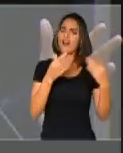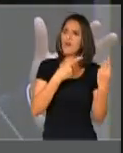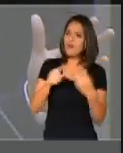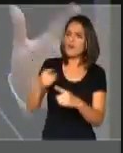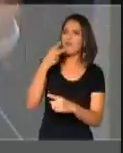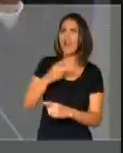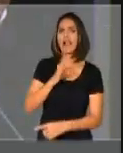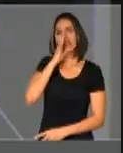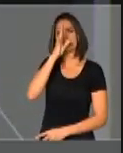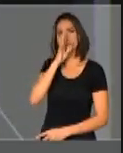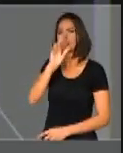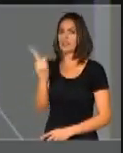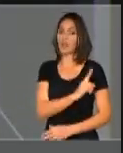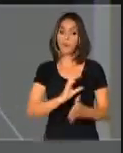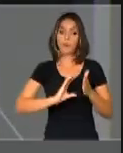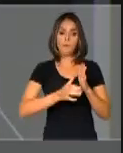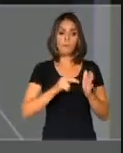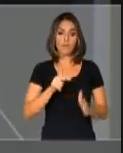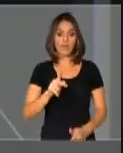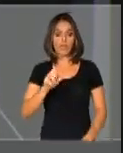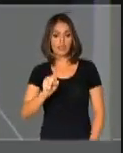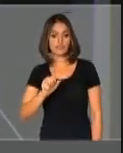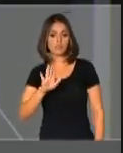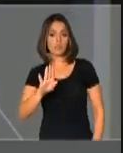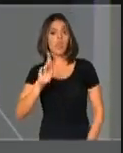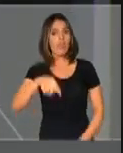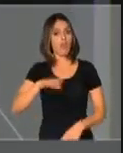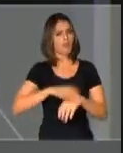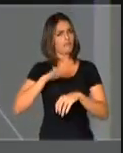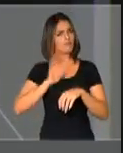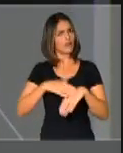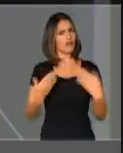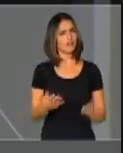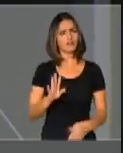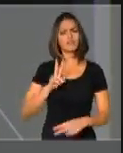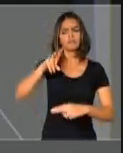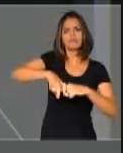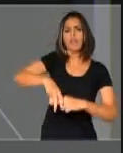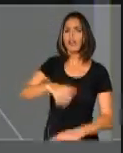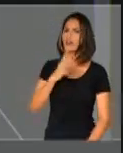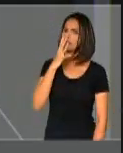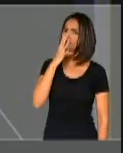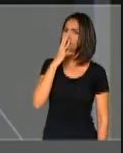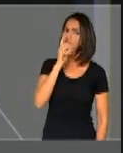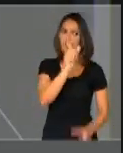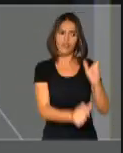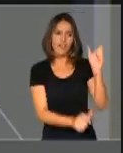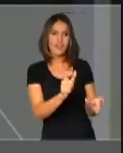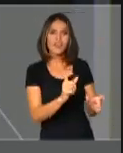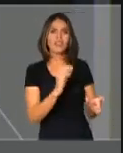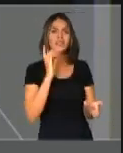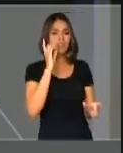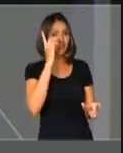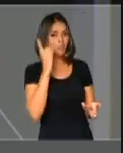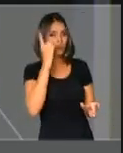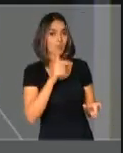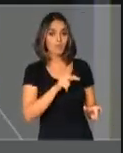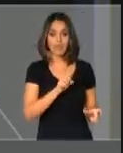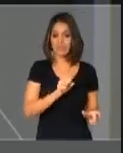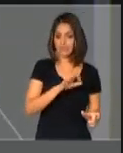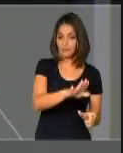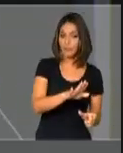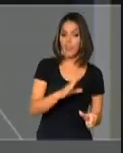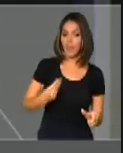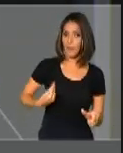querendo generalizar, o PSB é um partido propositivo. O PSB estava lá ouvindo A participação dos deputados do PSB,